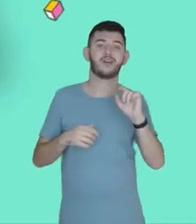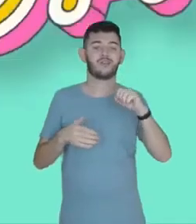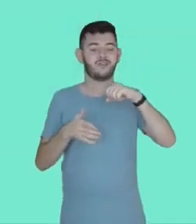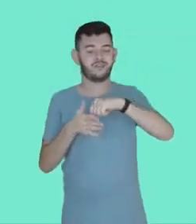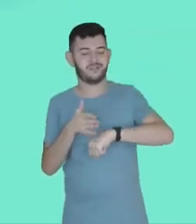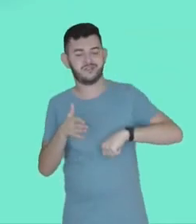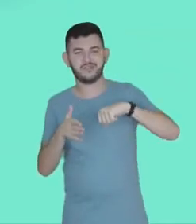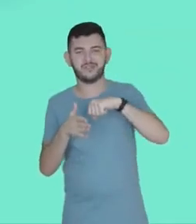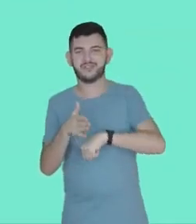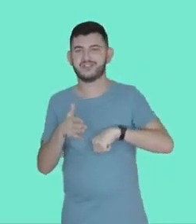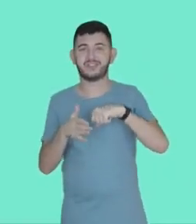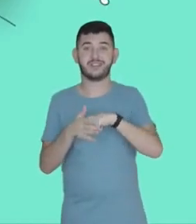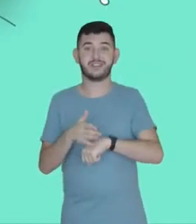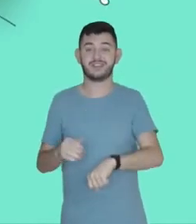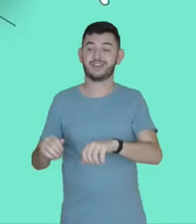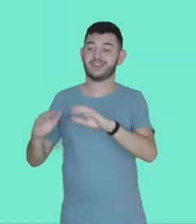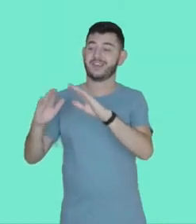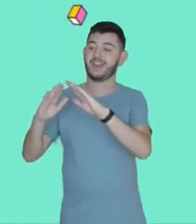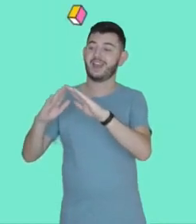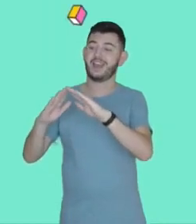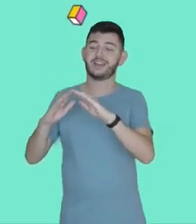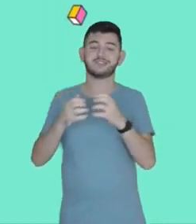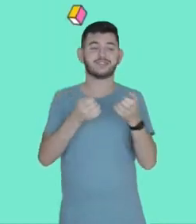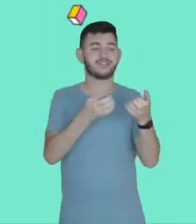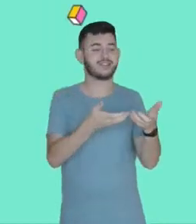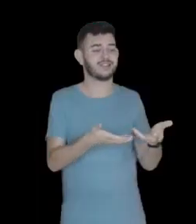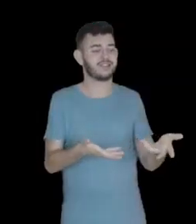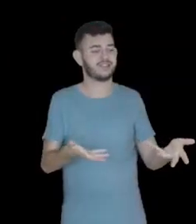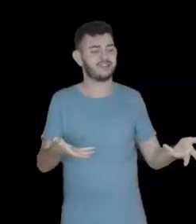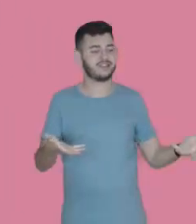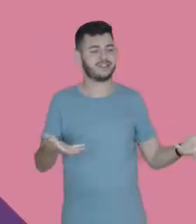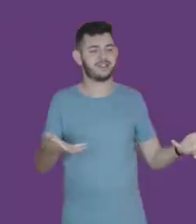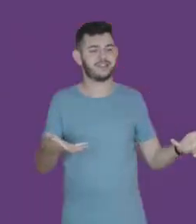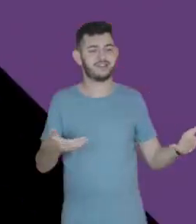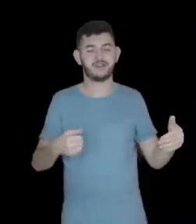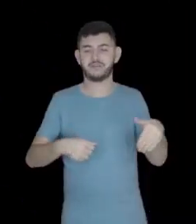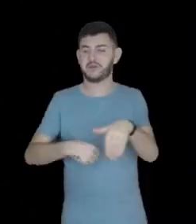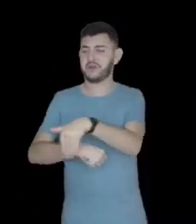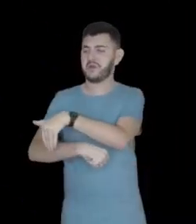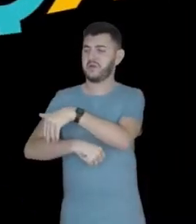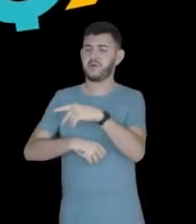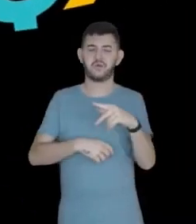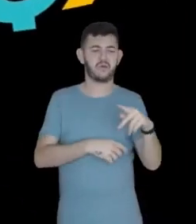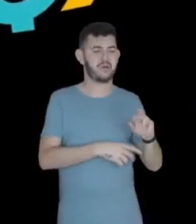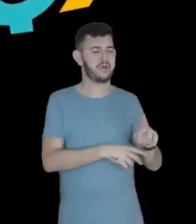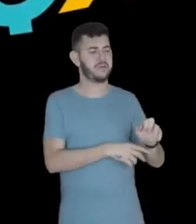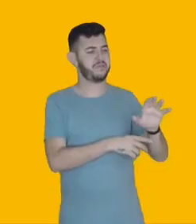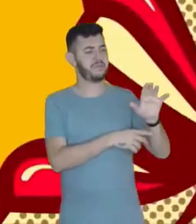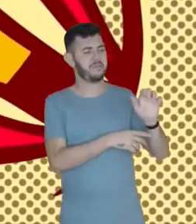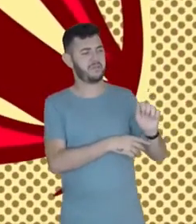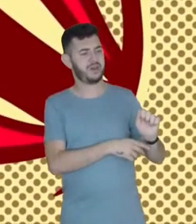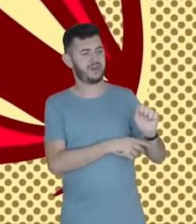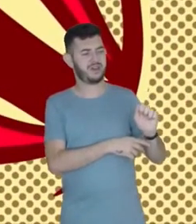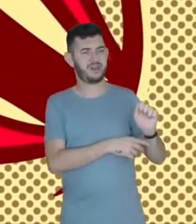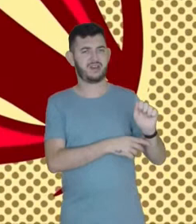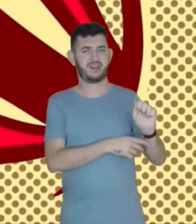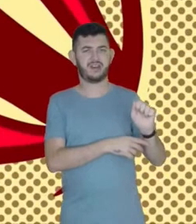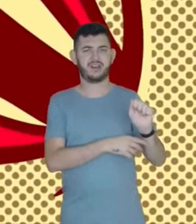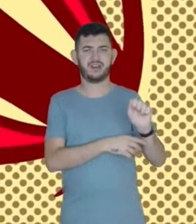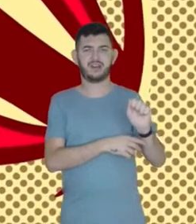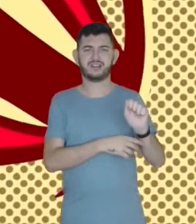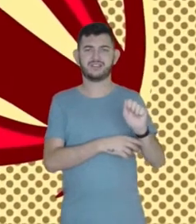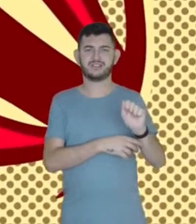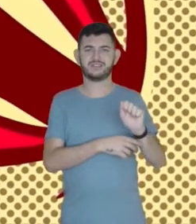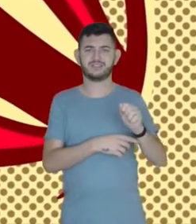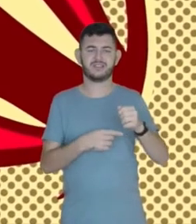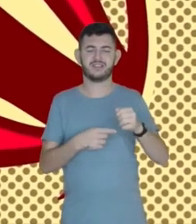Seja em casa, no campo, na rua ou na praça. Chega de mordaça,